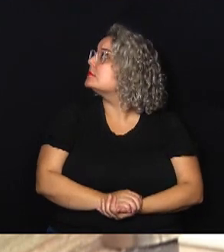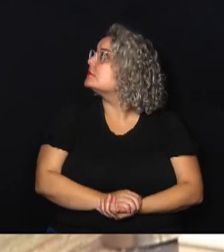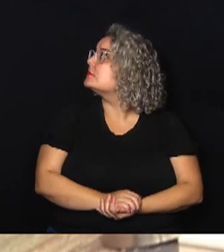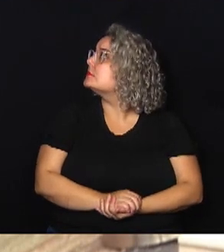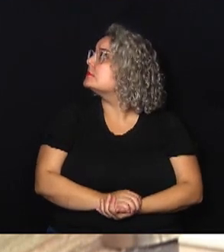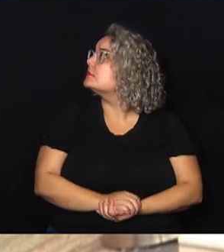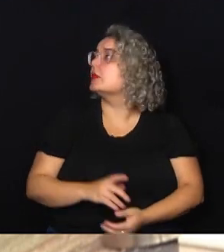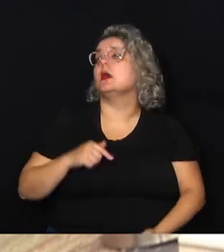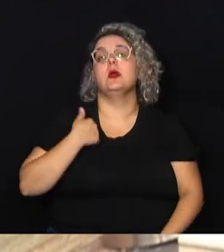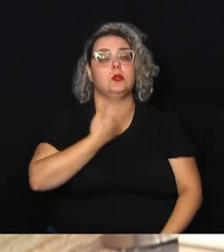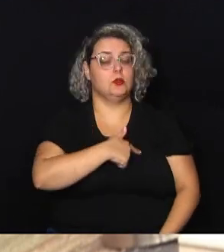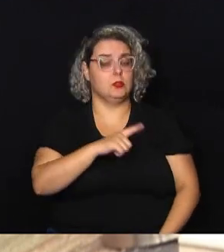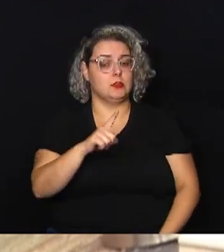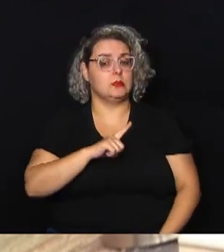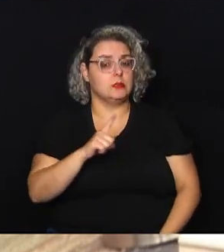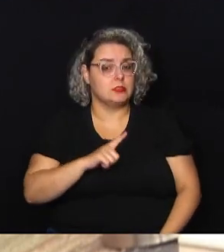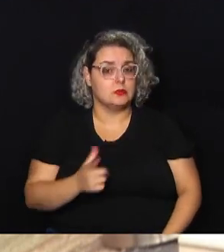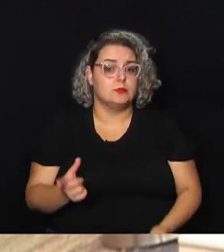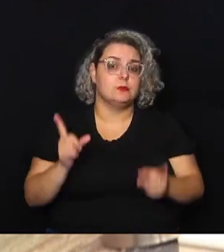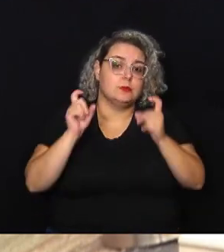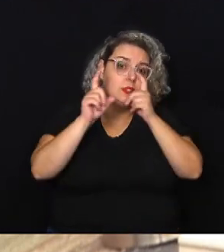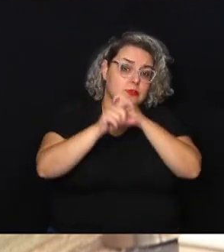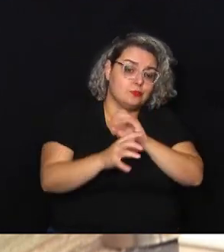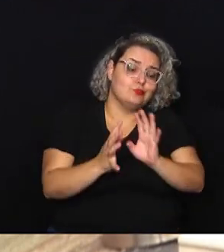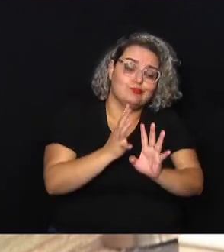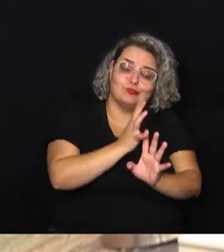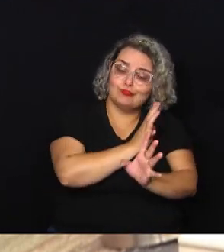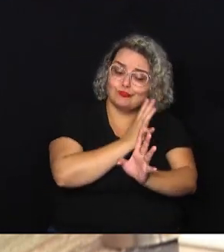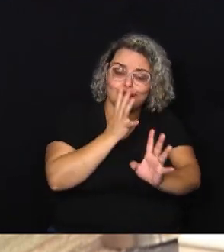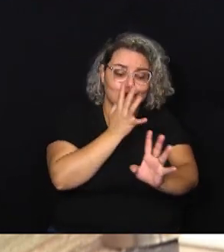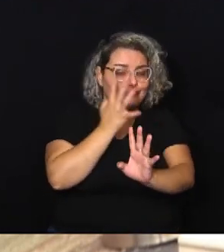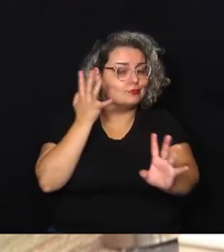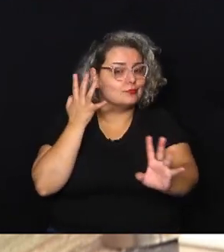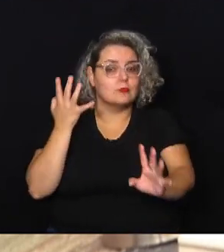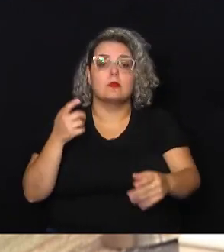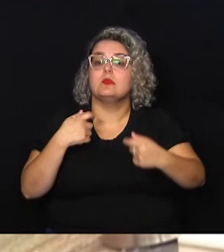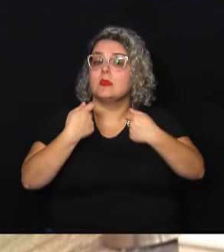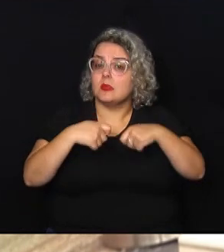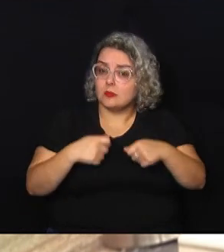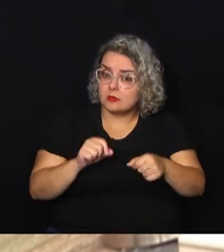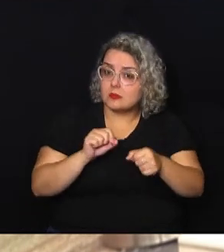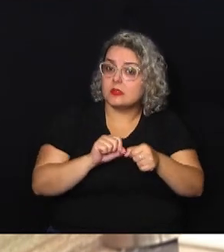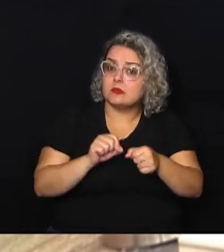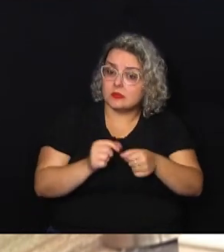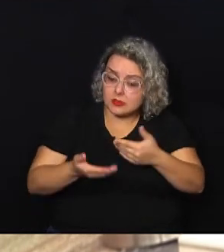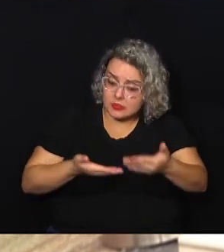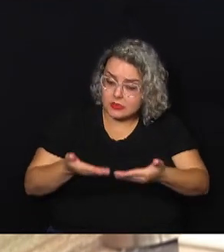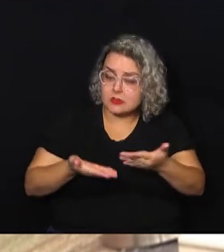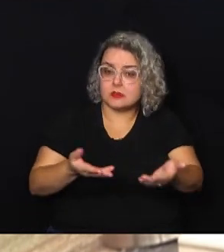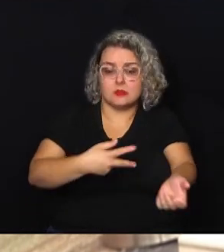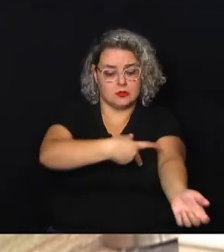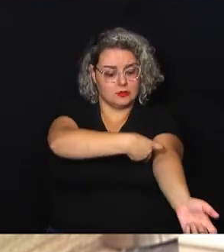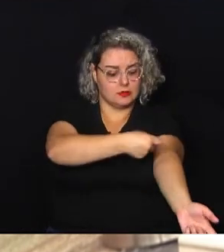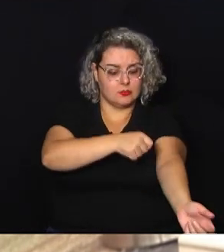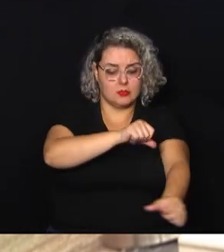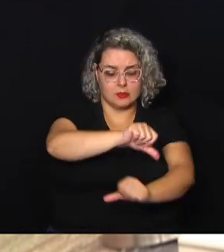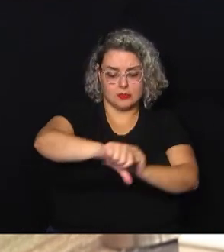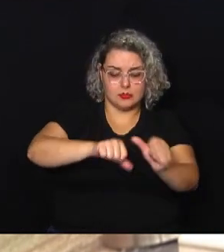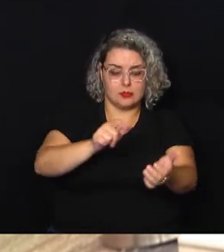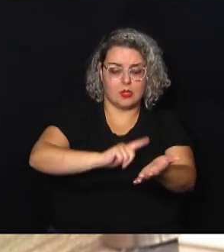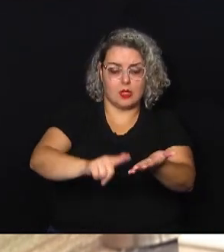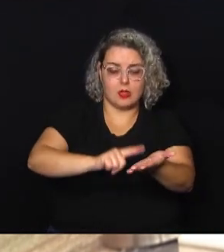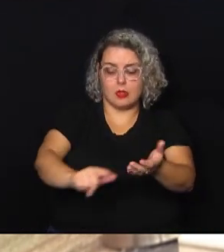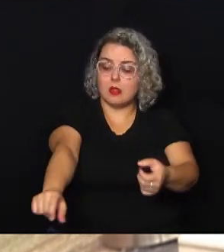nós temos uma carência uma fila de pessoas que precisam fazer serviço na executar esse serviço